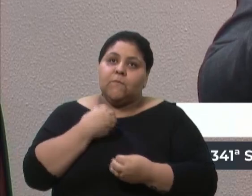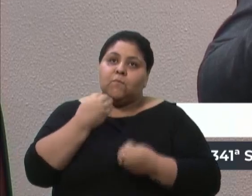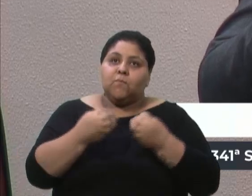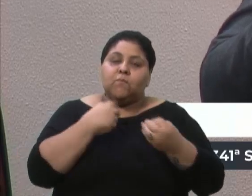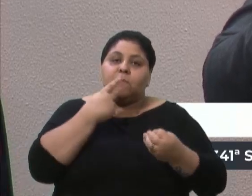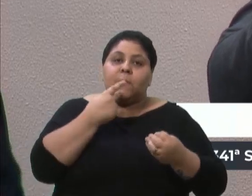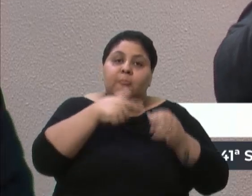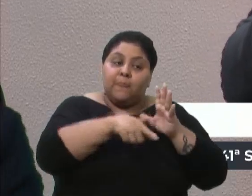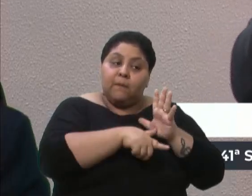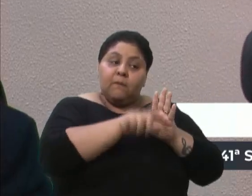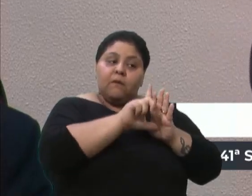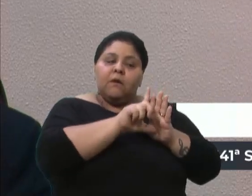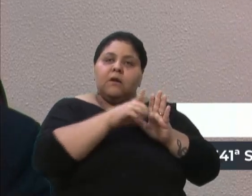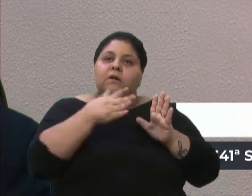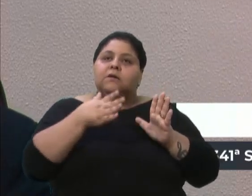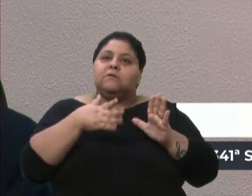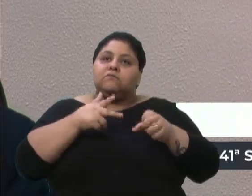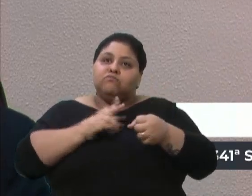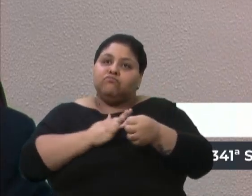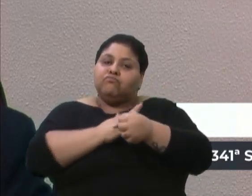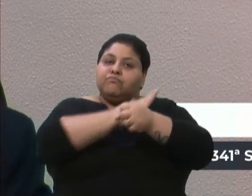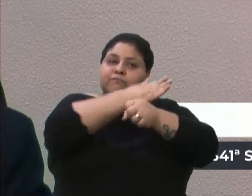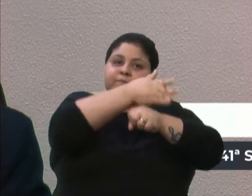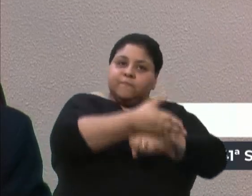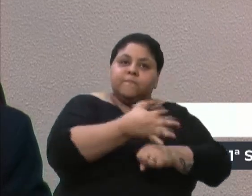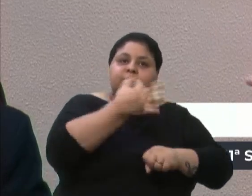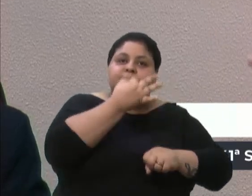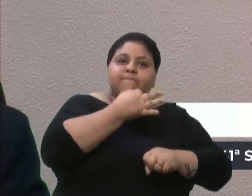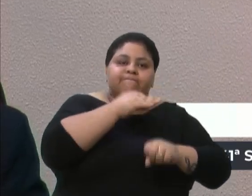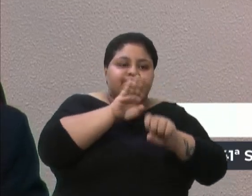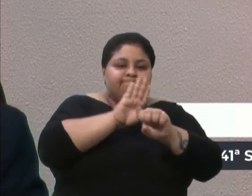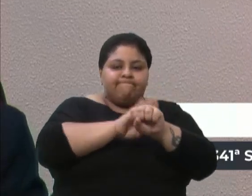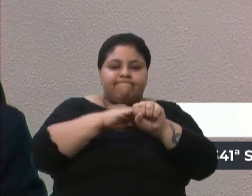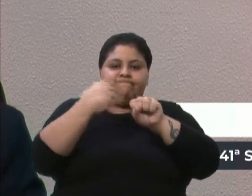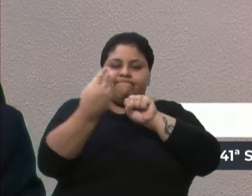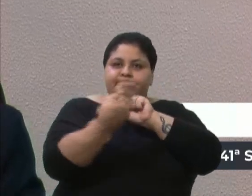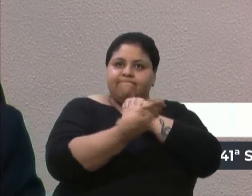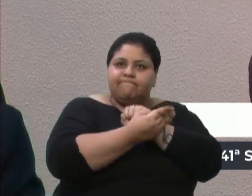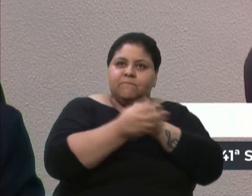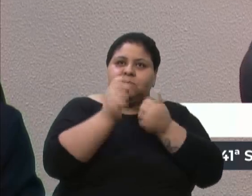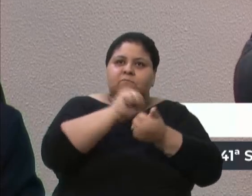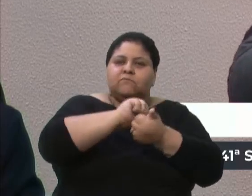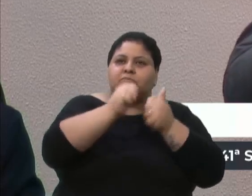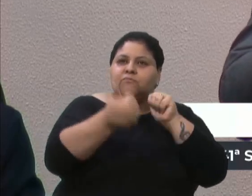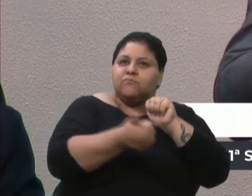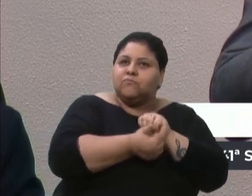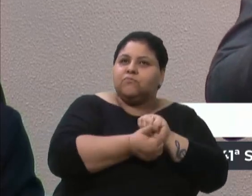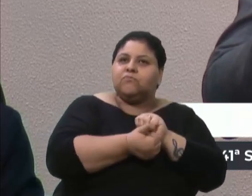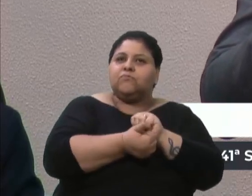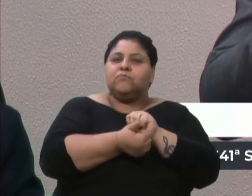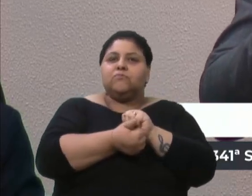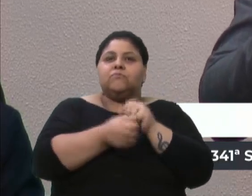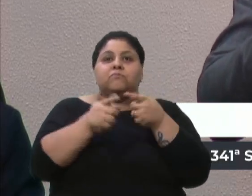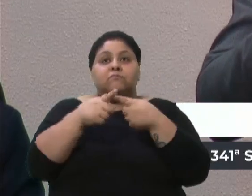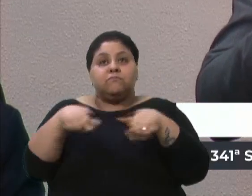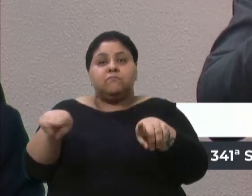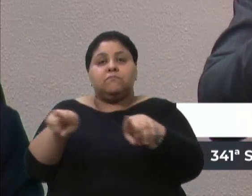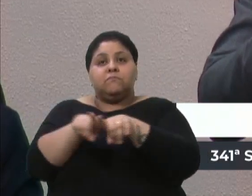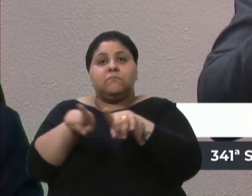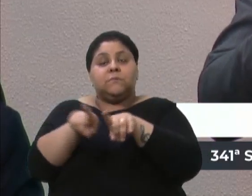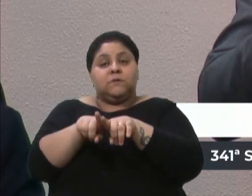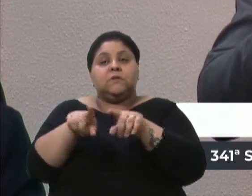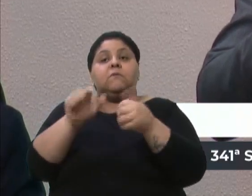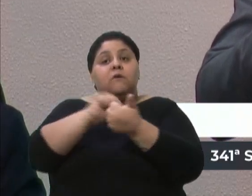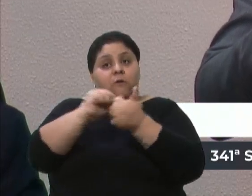tenho participado em Caxias do Sul, me envolvido nos bairros com futebol amador masculino, mas muito com futebol amador